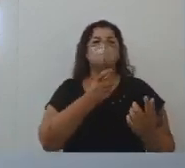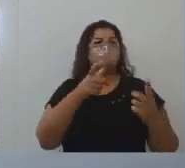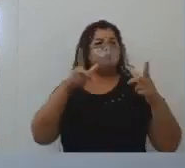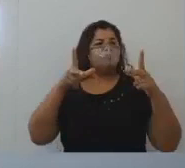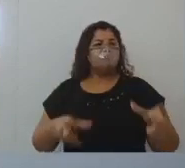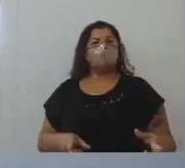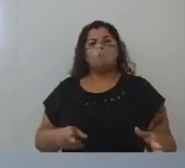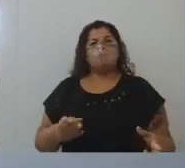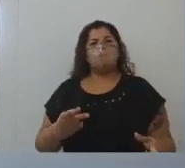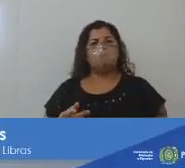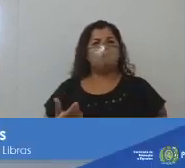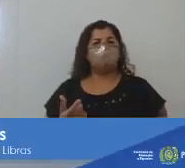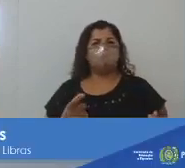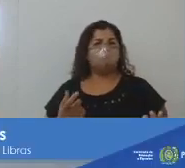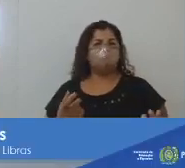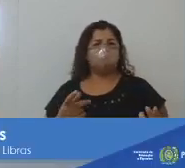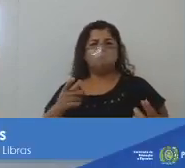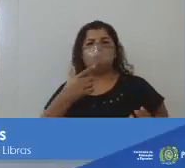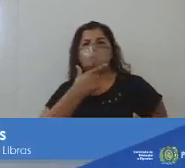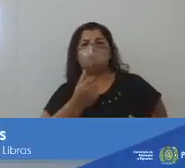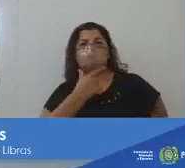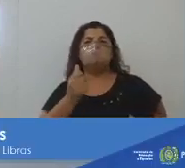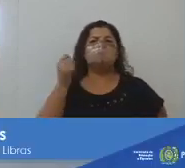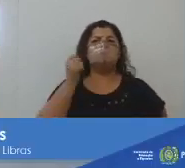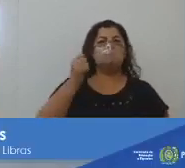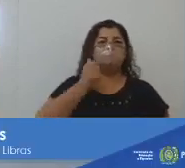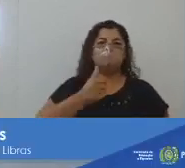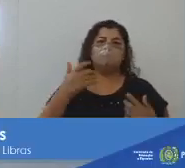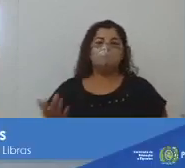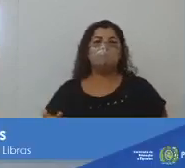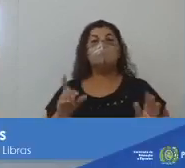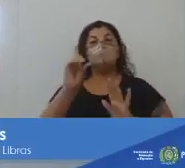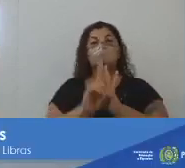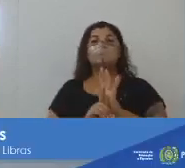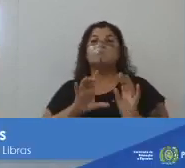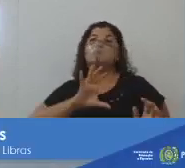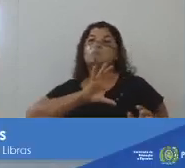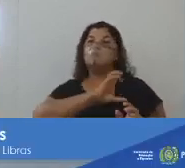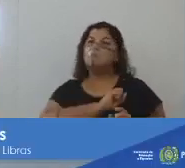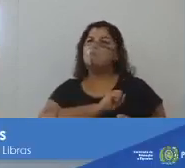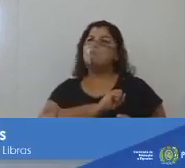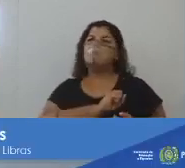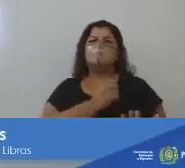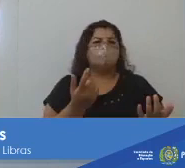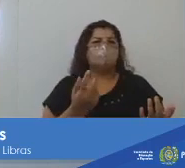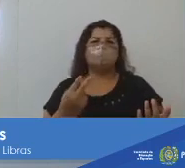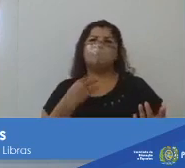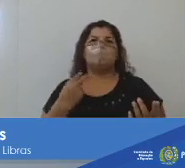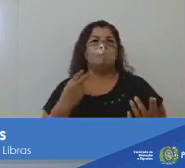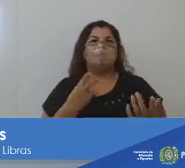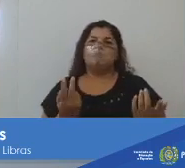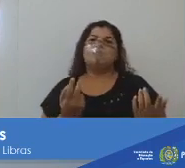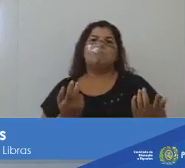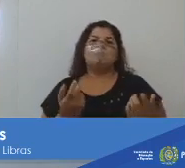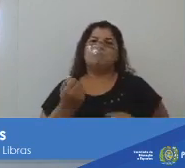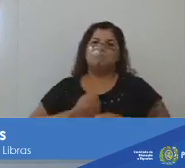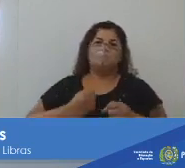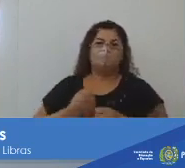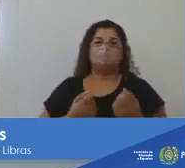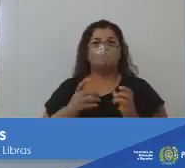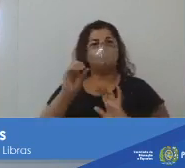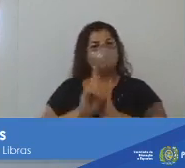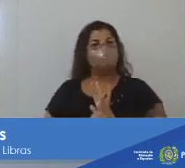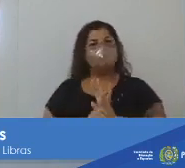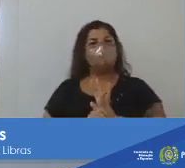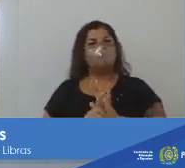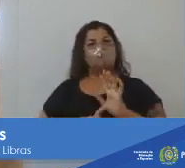são iguais a elas. E aí o direito ao amor, gente, é uma coisa insubstituível. O direito que eu tenho, que